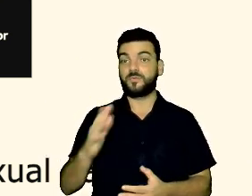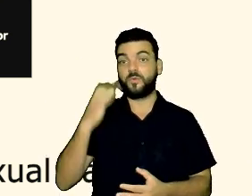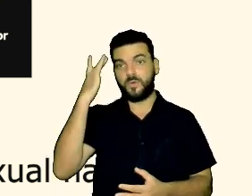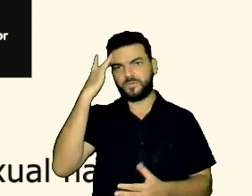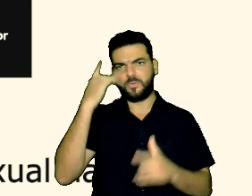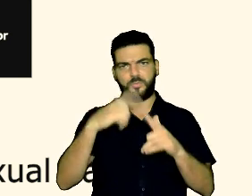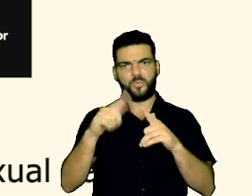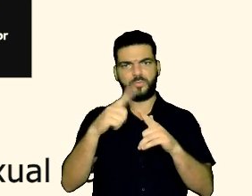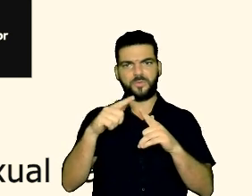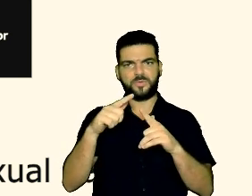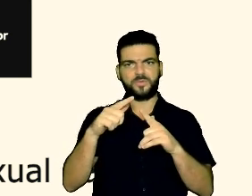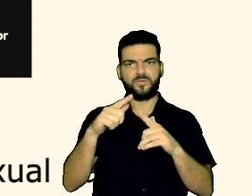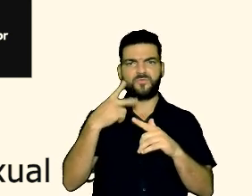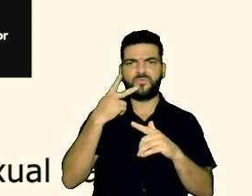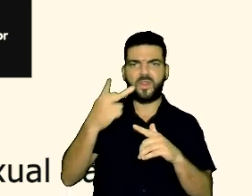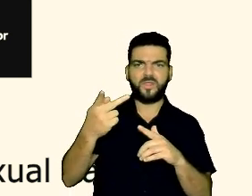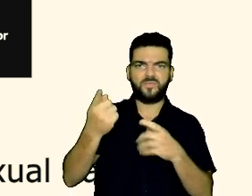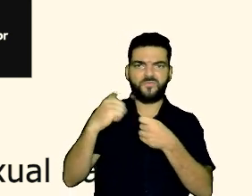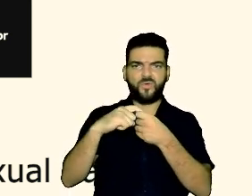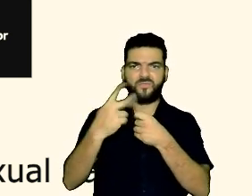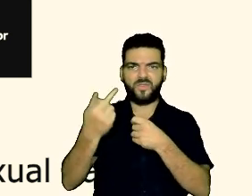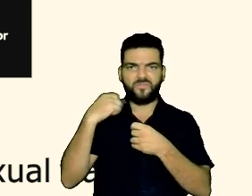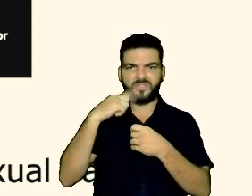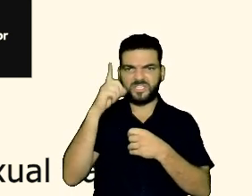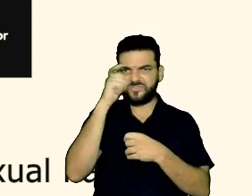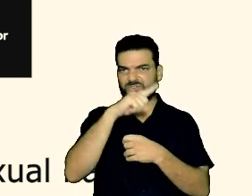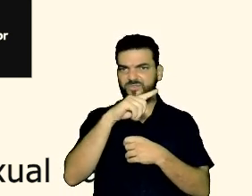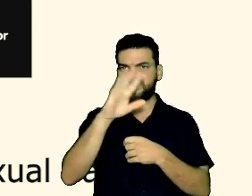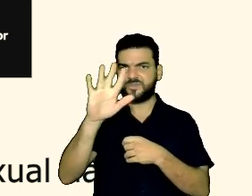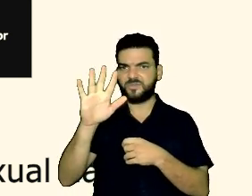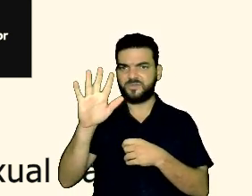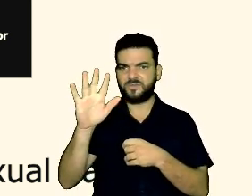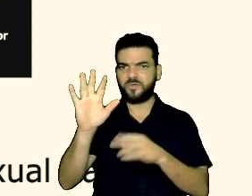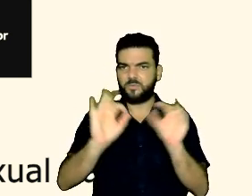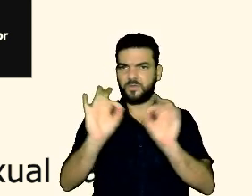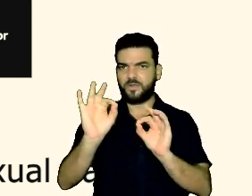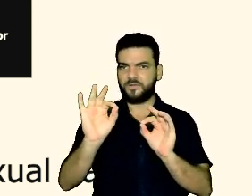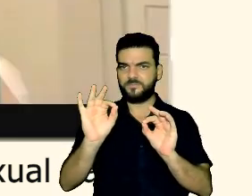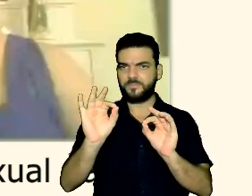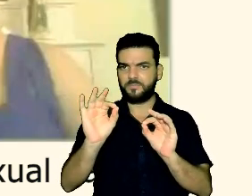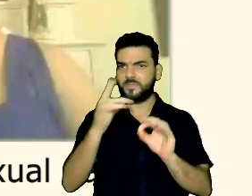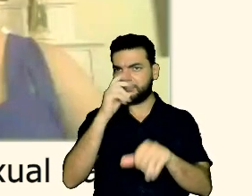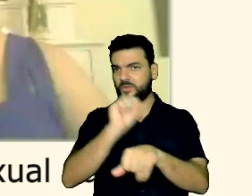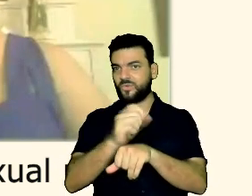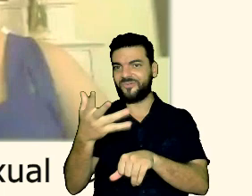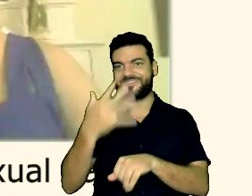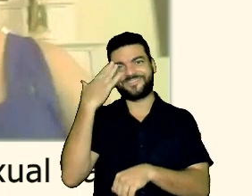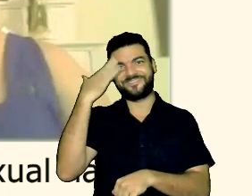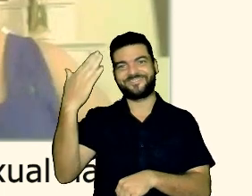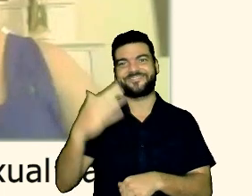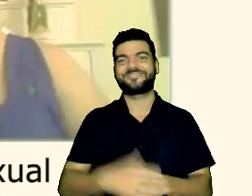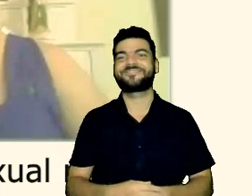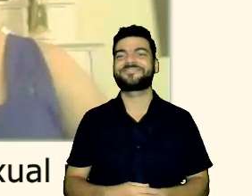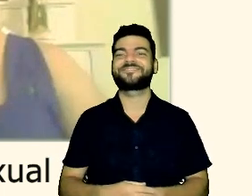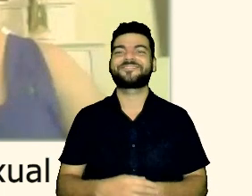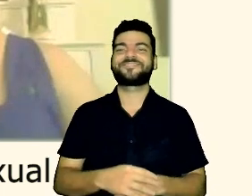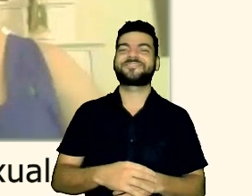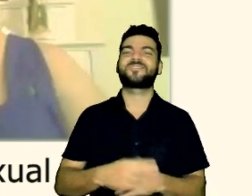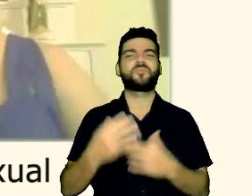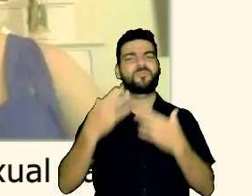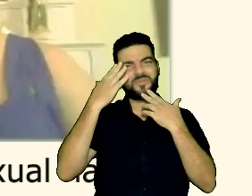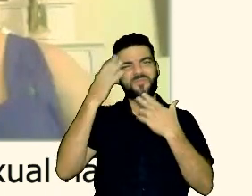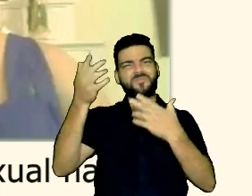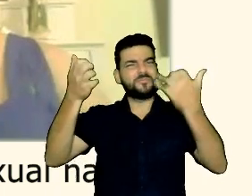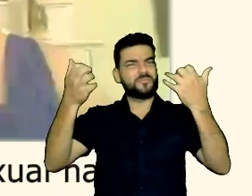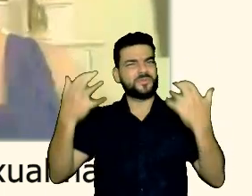Luciana. Eu estou só com a minha de áudio aqui que está voltando para mim. Está difícil de eu ouvir. Acho que agora parou.